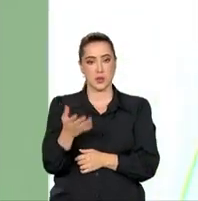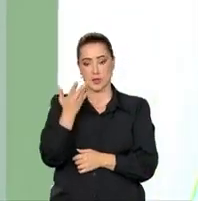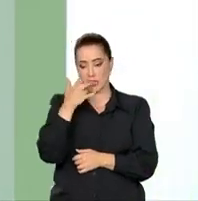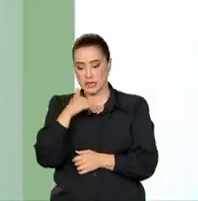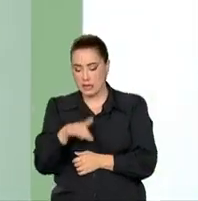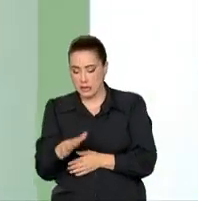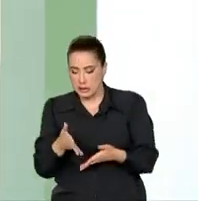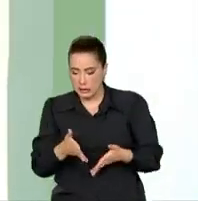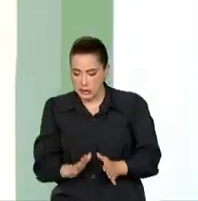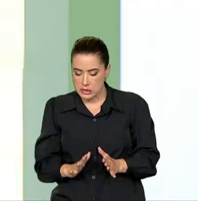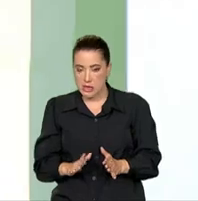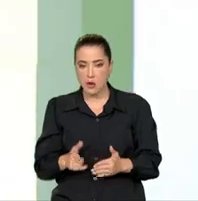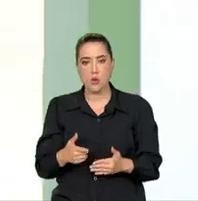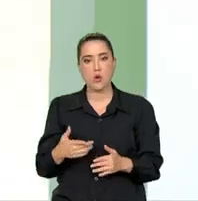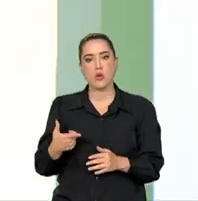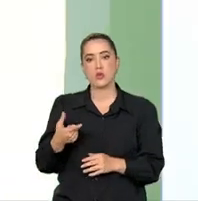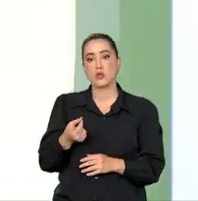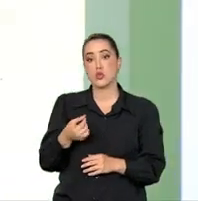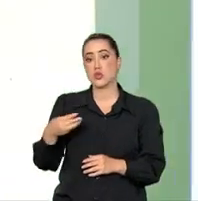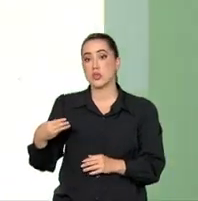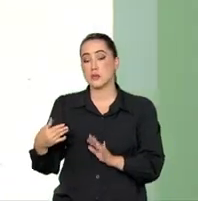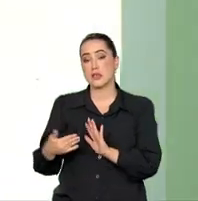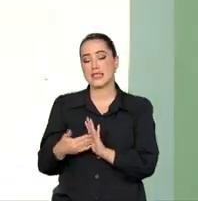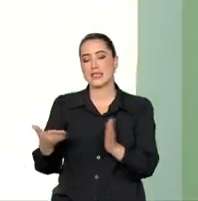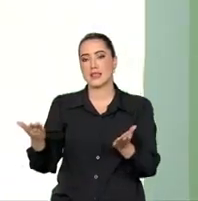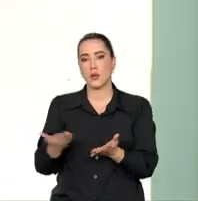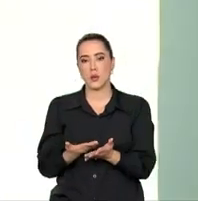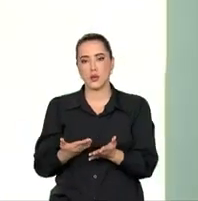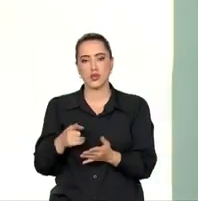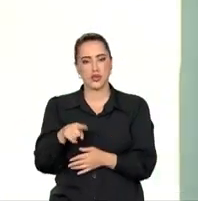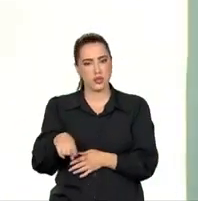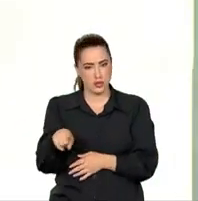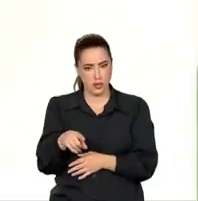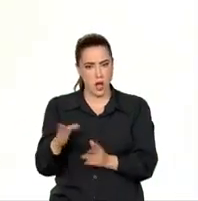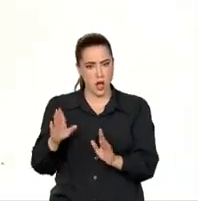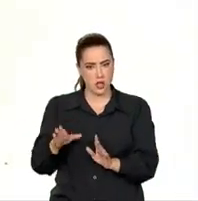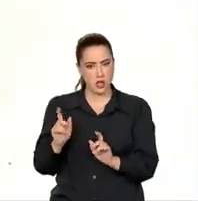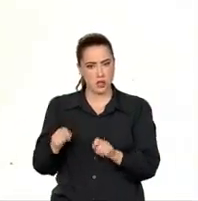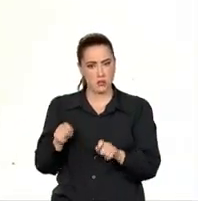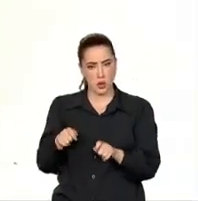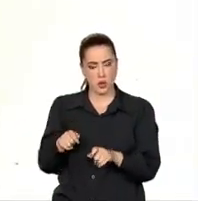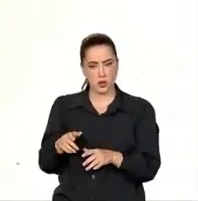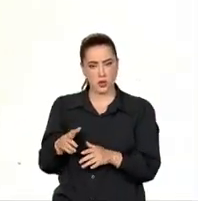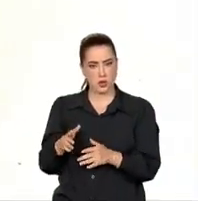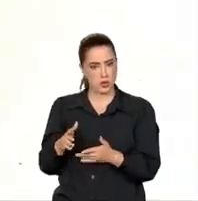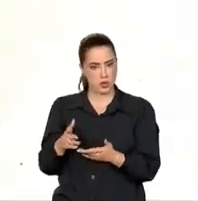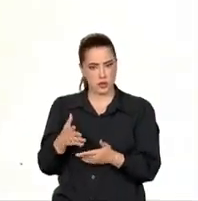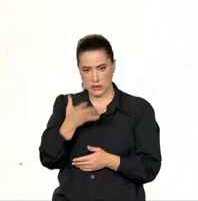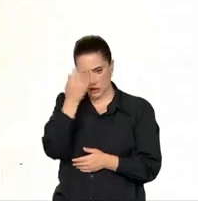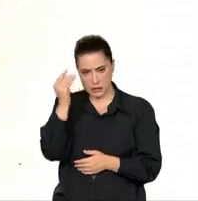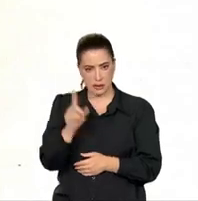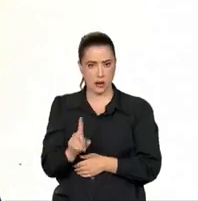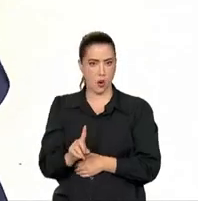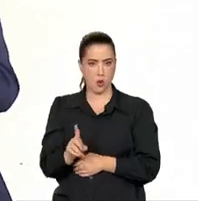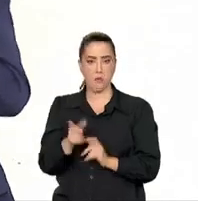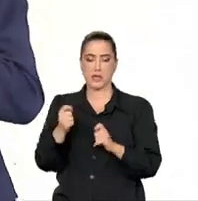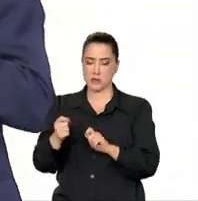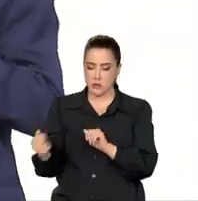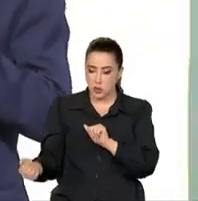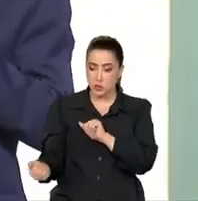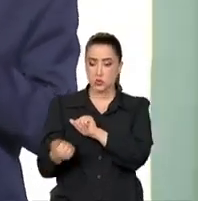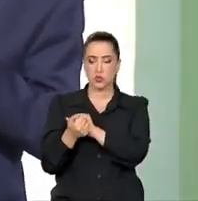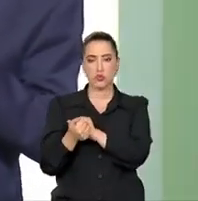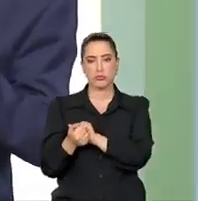criança que nasceu de 2003 para cá, a gente deixar de dar a mão. E veja os dados